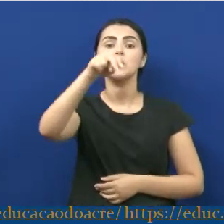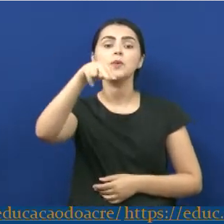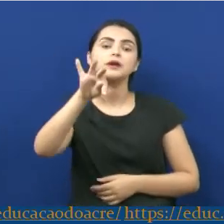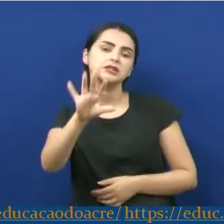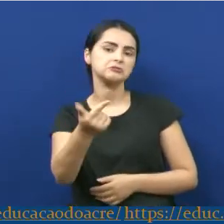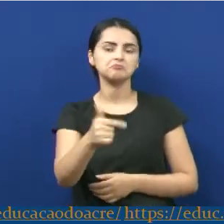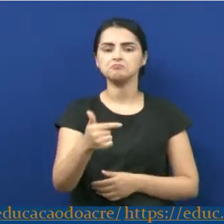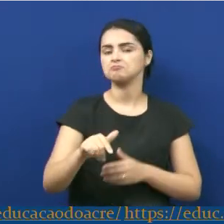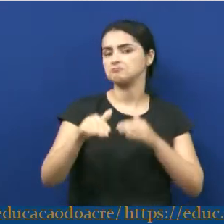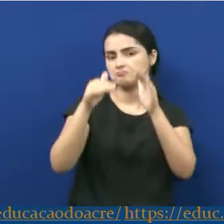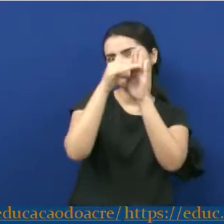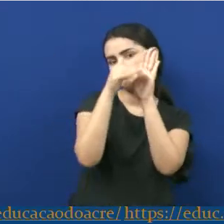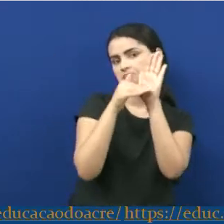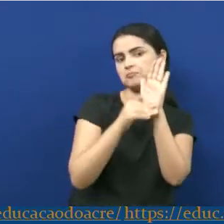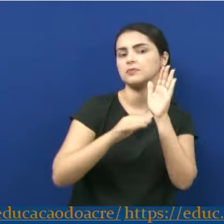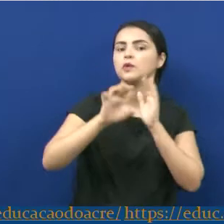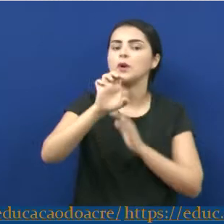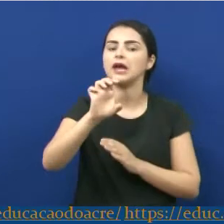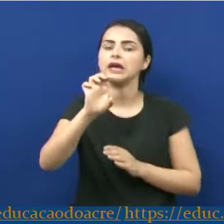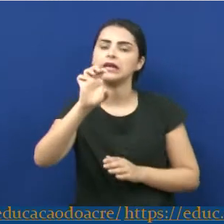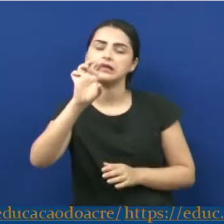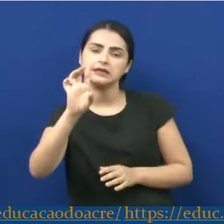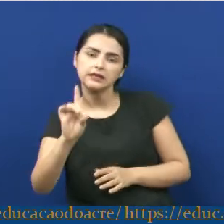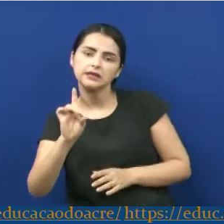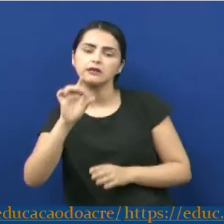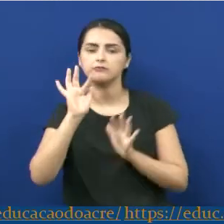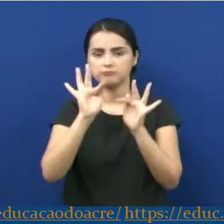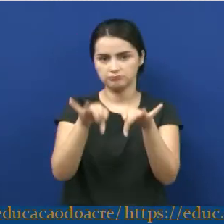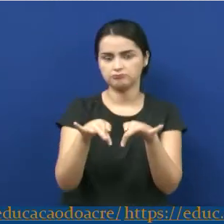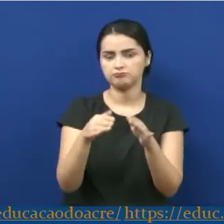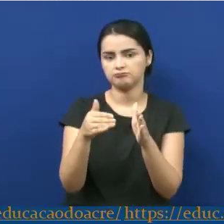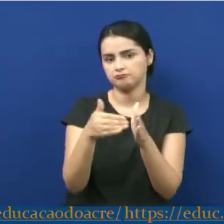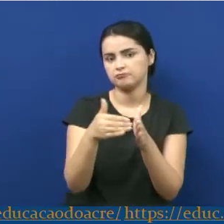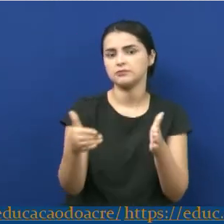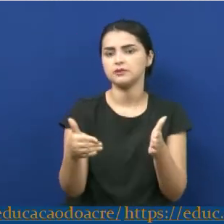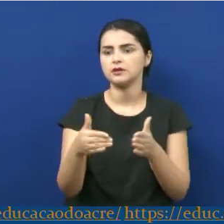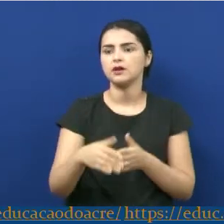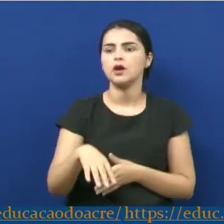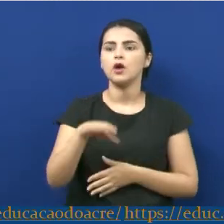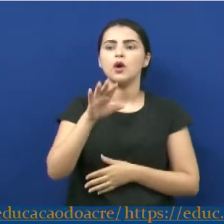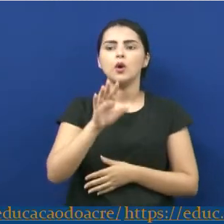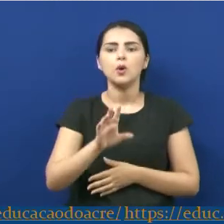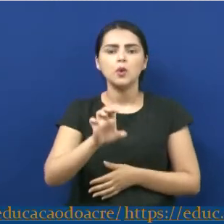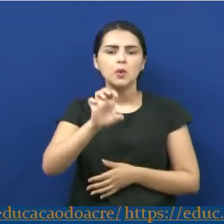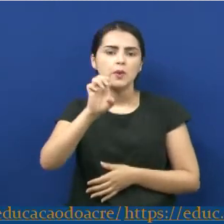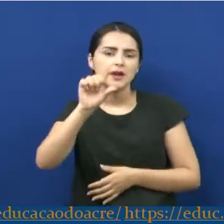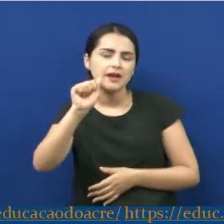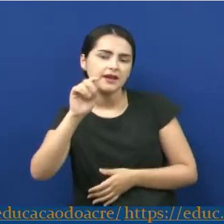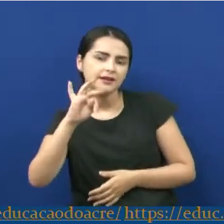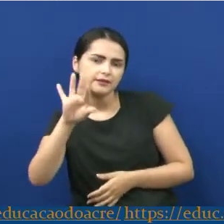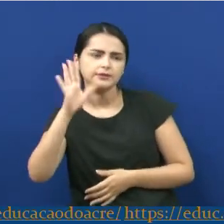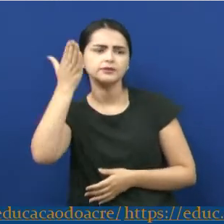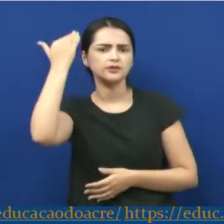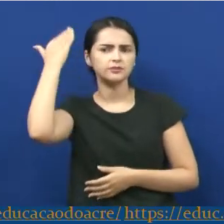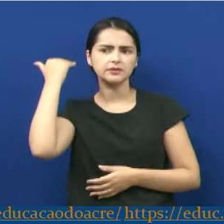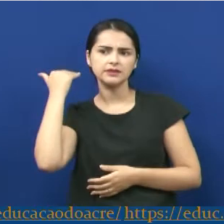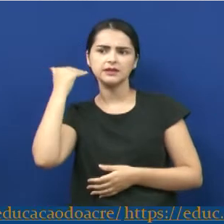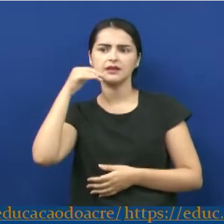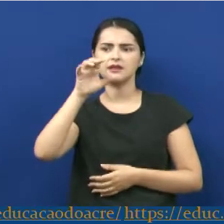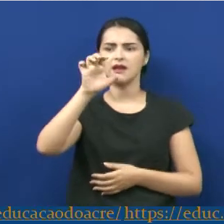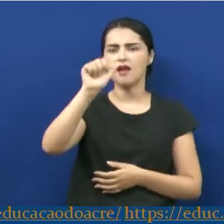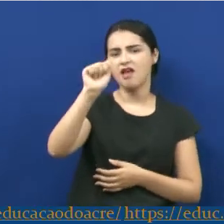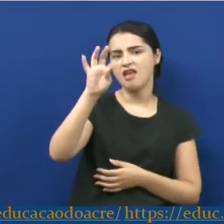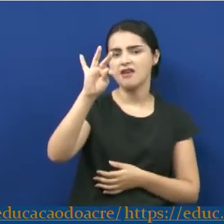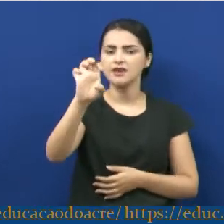aquela regrinha do ed no final. O eat, na sua forma base, no passado ele é ate, que é o verbo